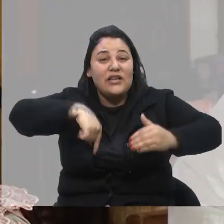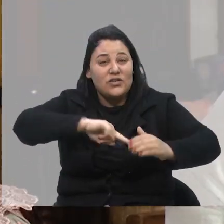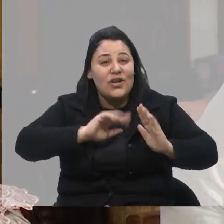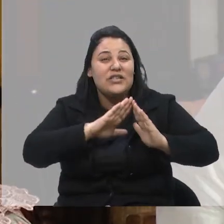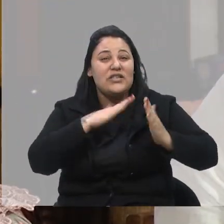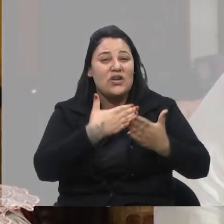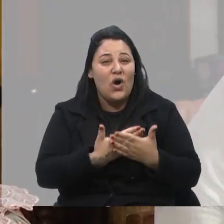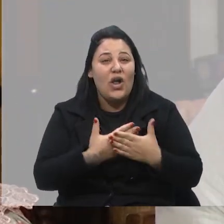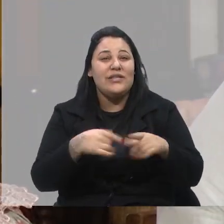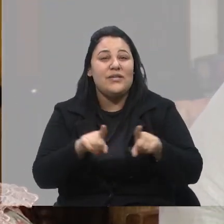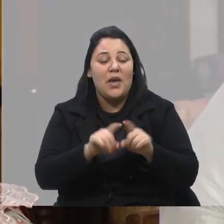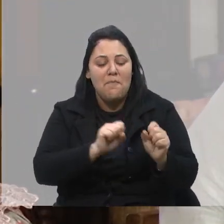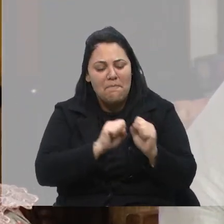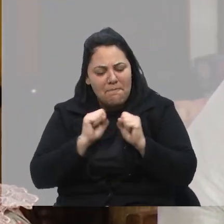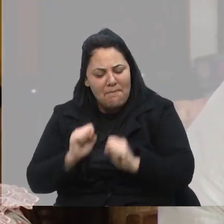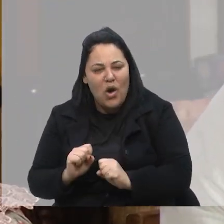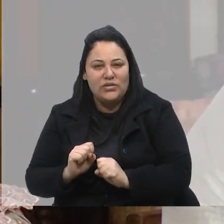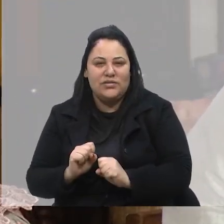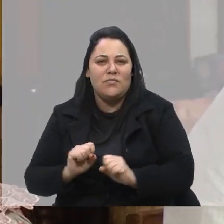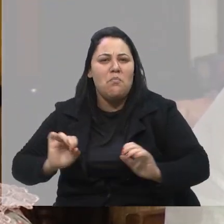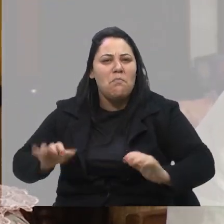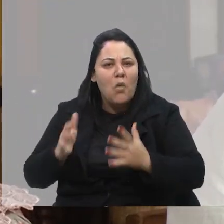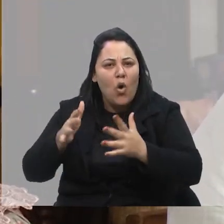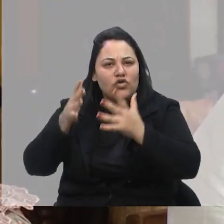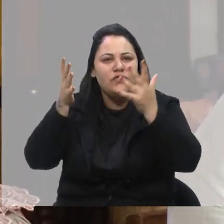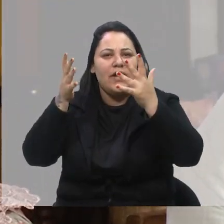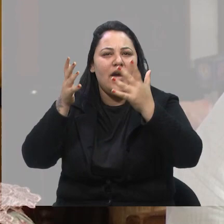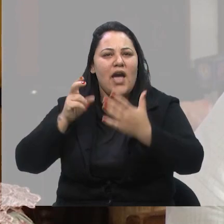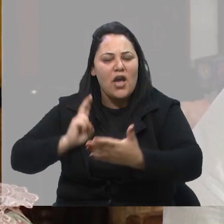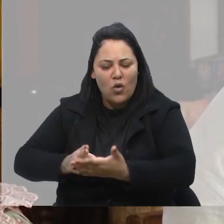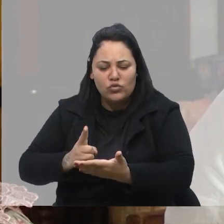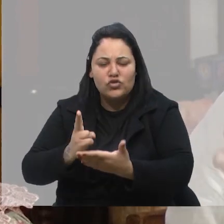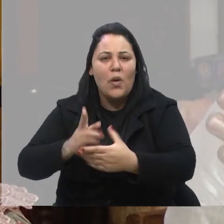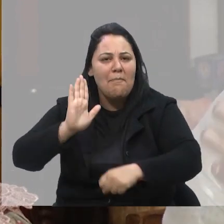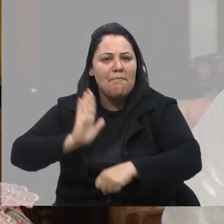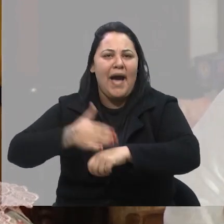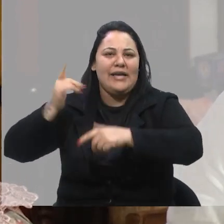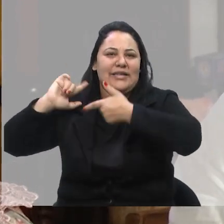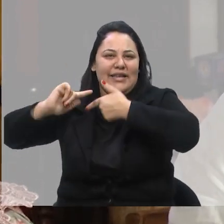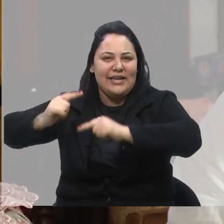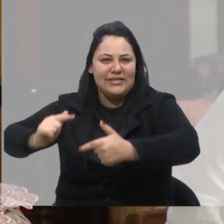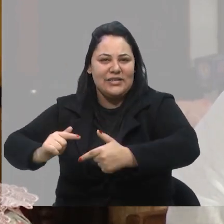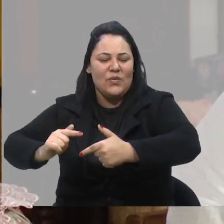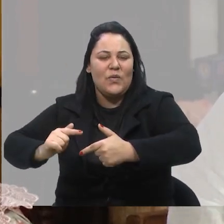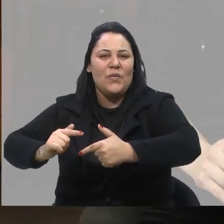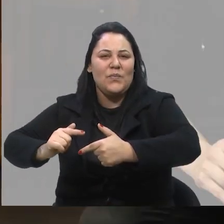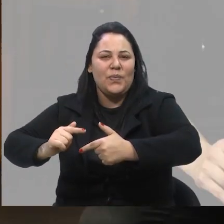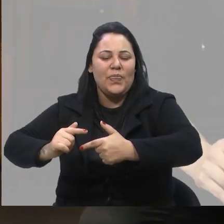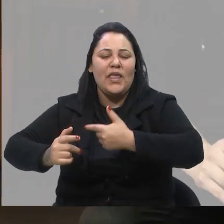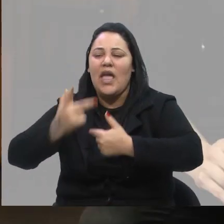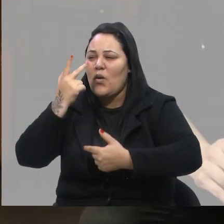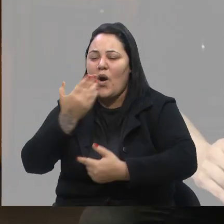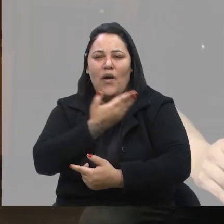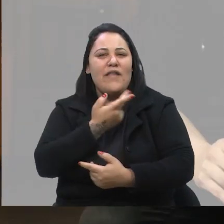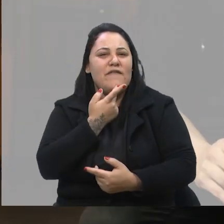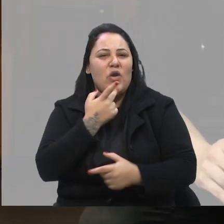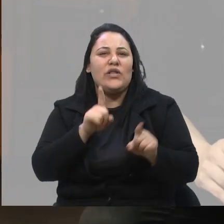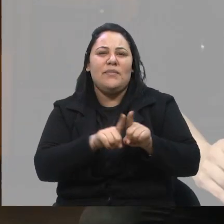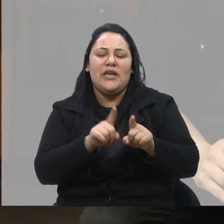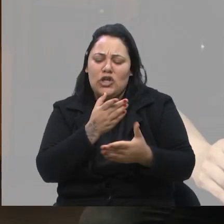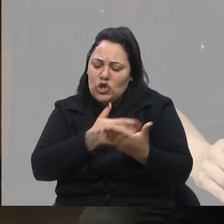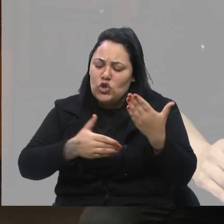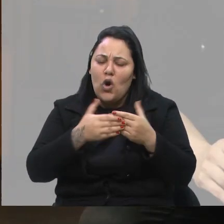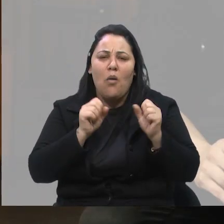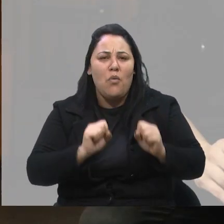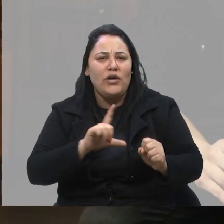possam cultivar e trazer muito mais da nossa tradição para que seja possível, como o Robson falou, que todos